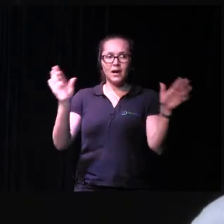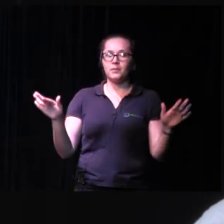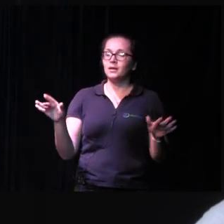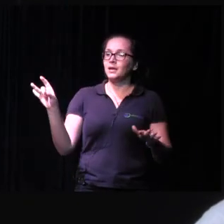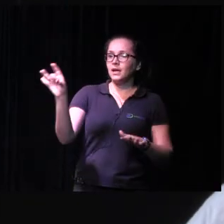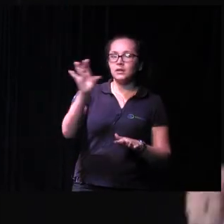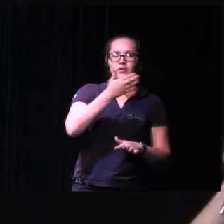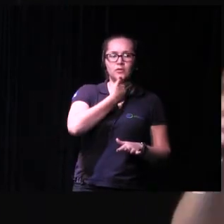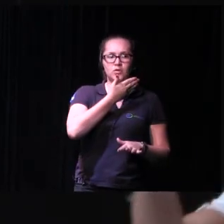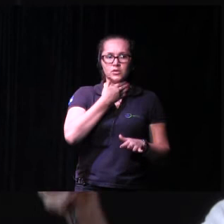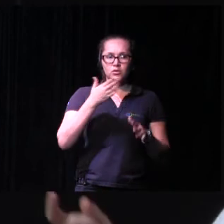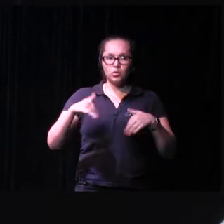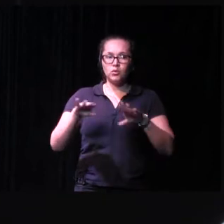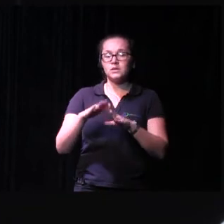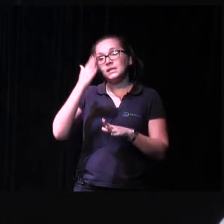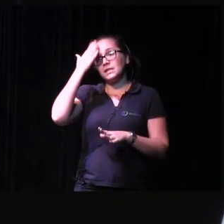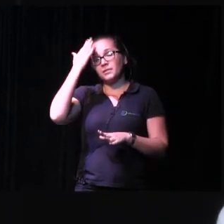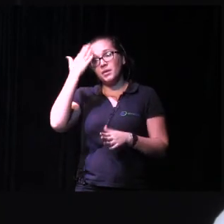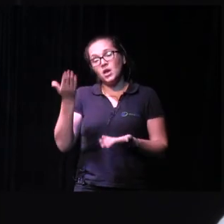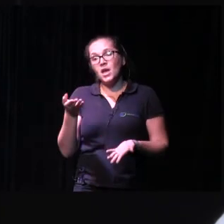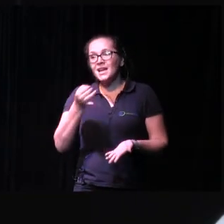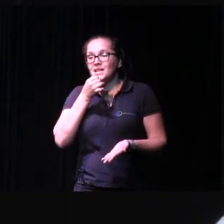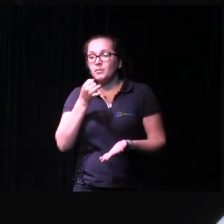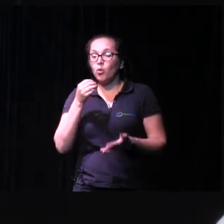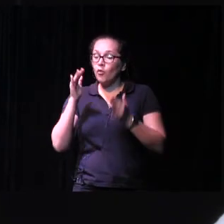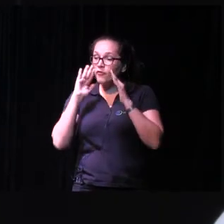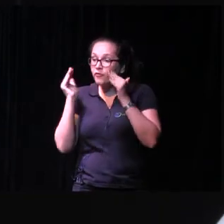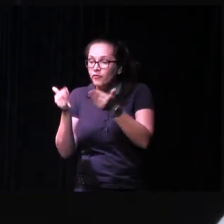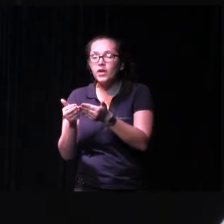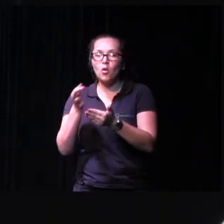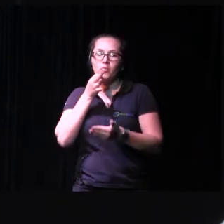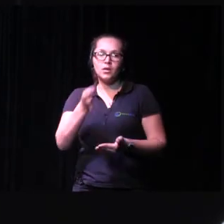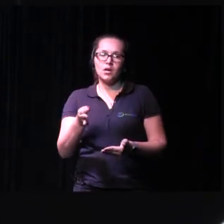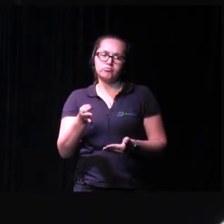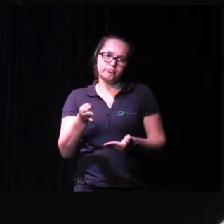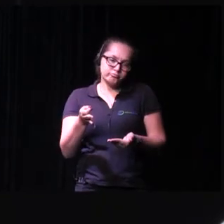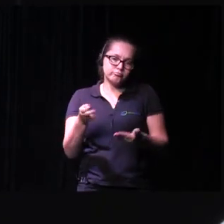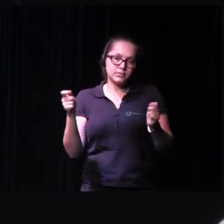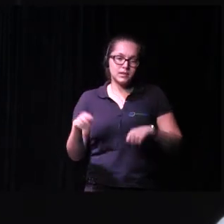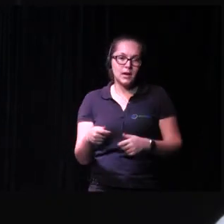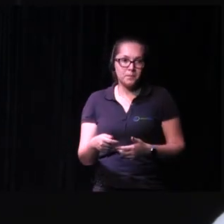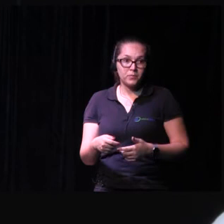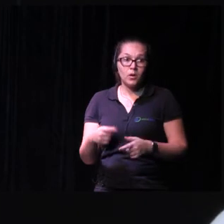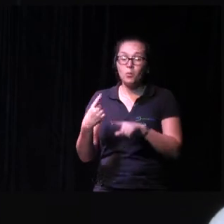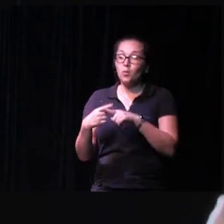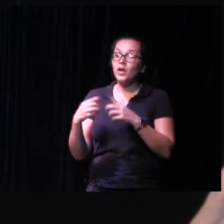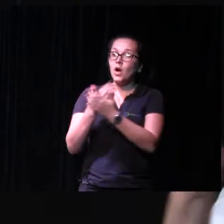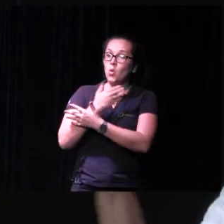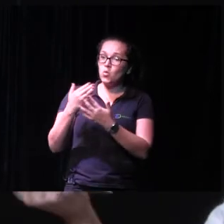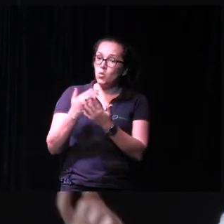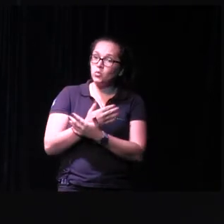mais ampla essas vozes todas. Saber ouvir, por exemplo, é um grande desafio nesse momento. Porque